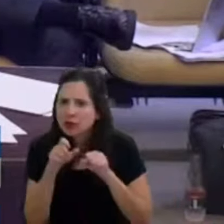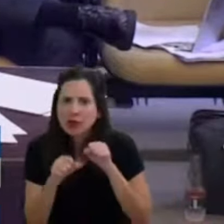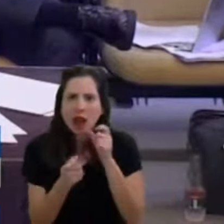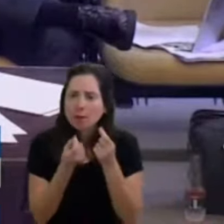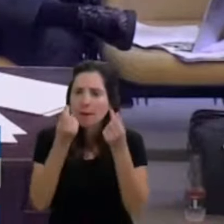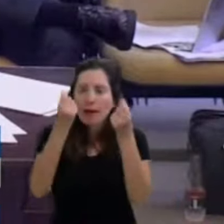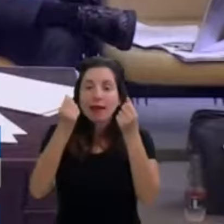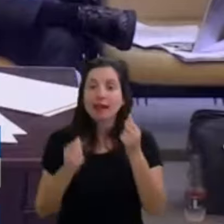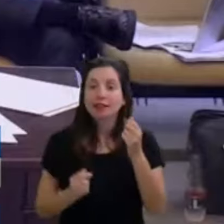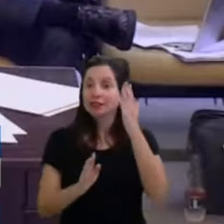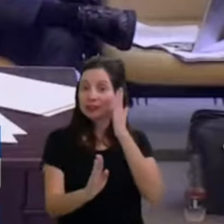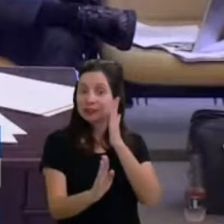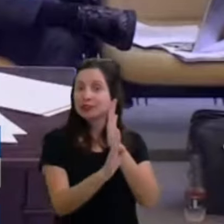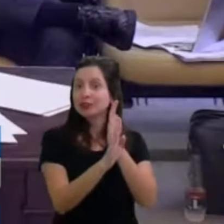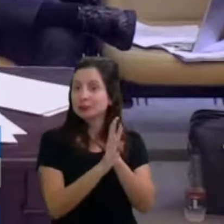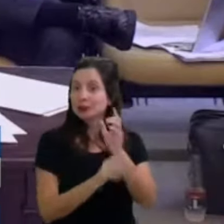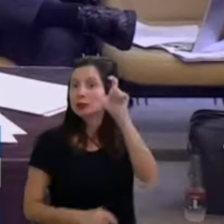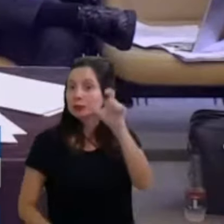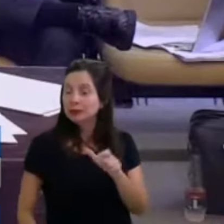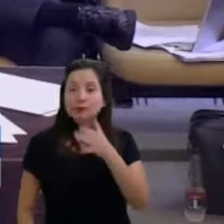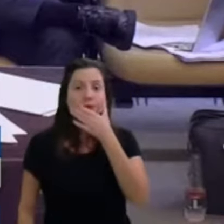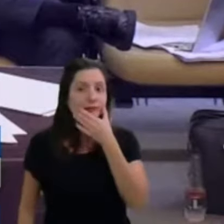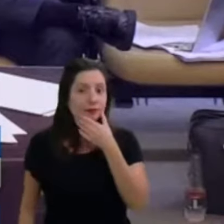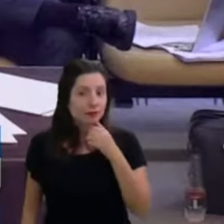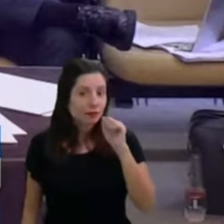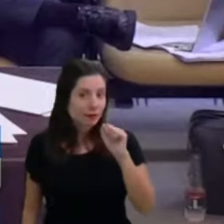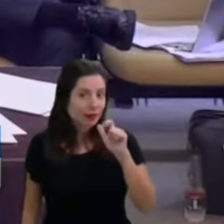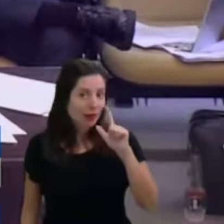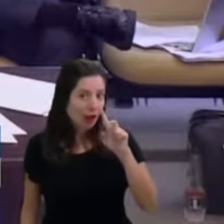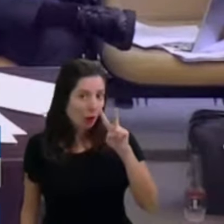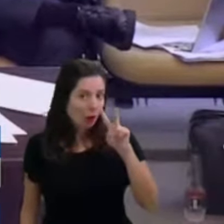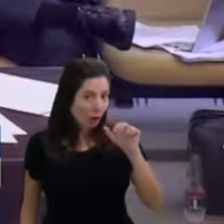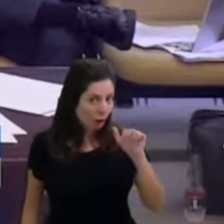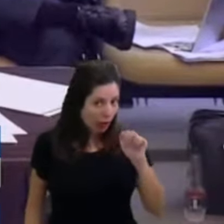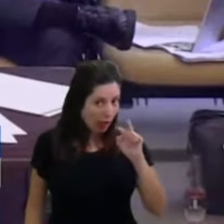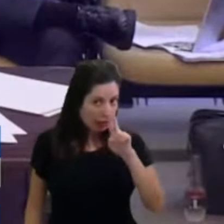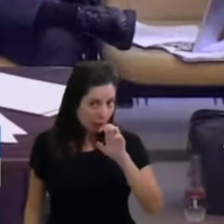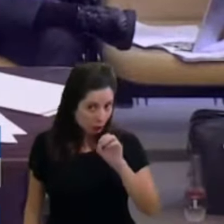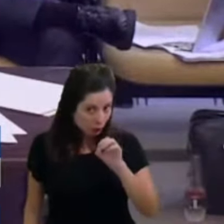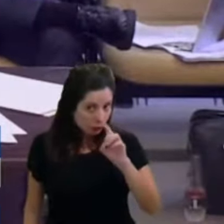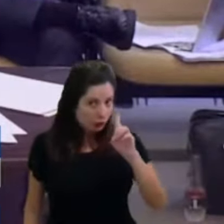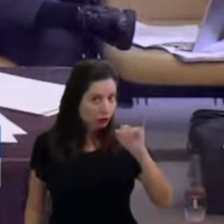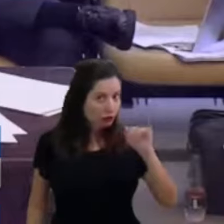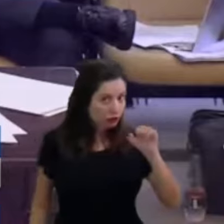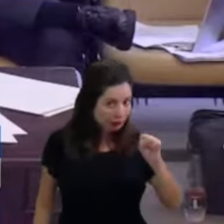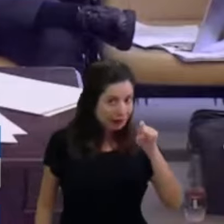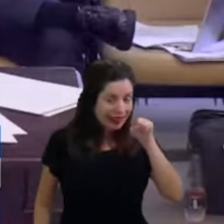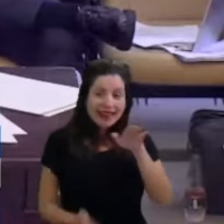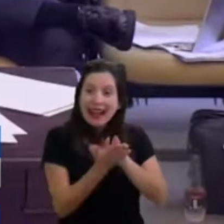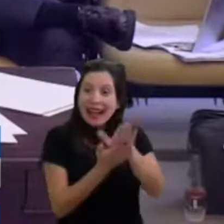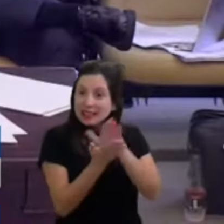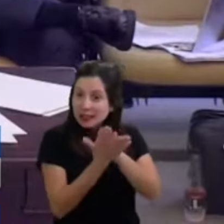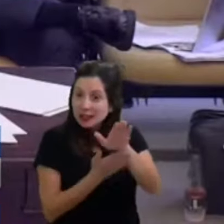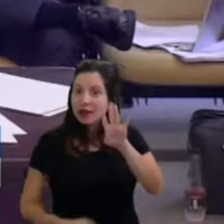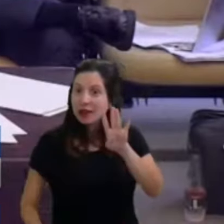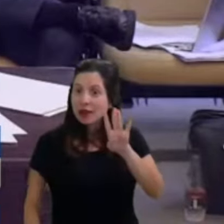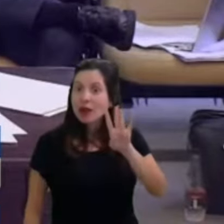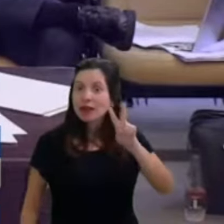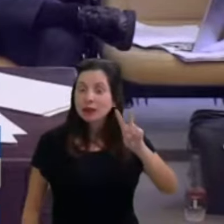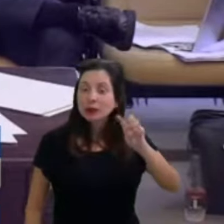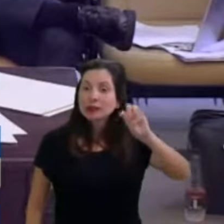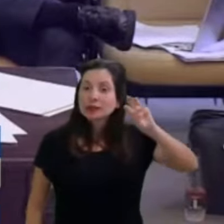Álvaro Dias, no primeiro semestre de 2022 inteiro, gastou em cota parlamentar cerca de 42 mil reais para